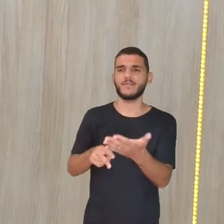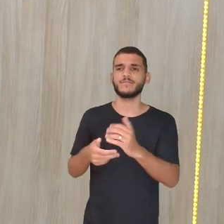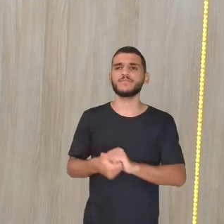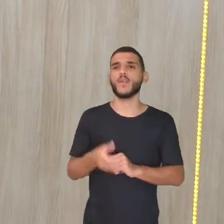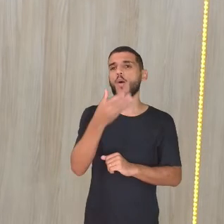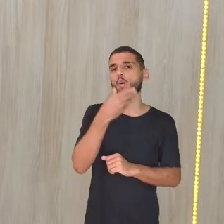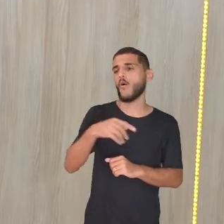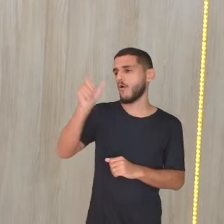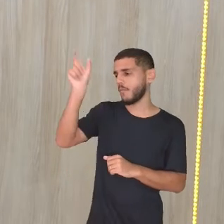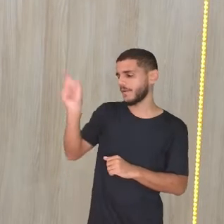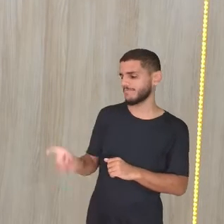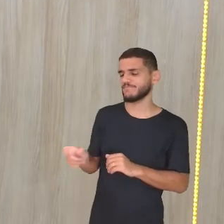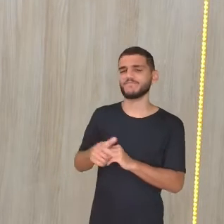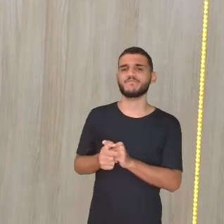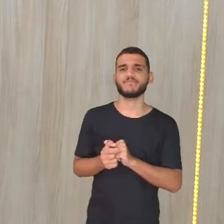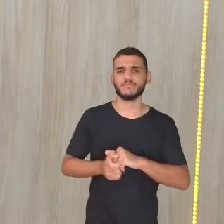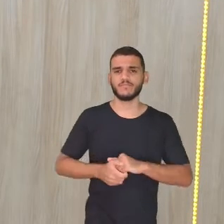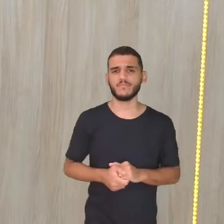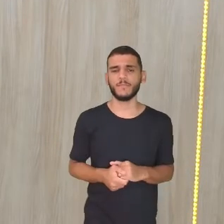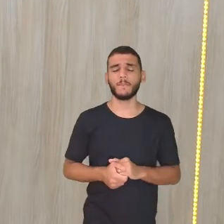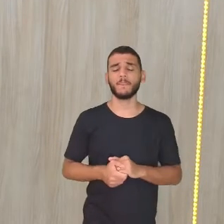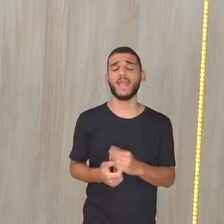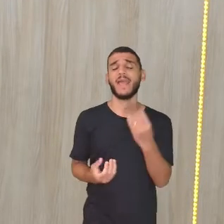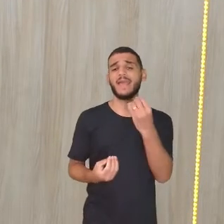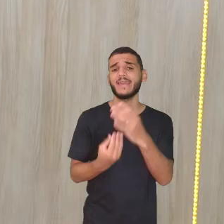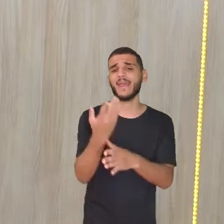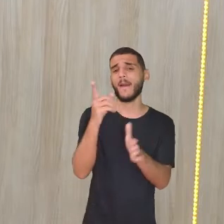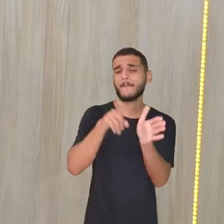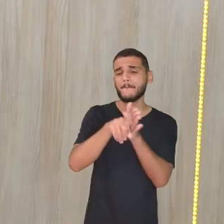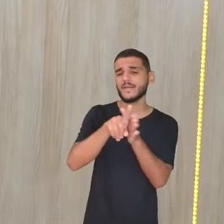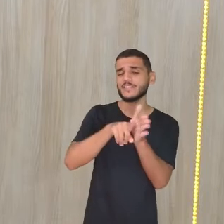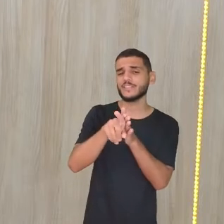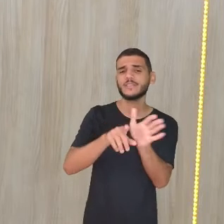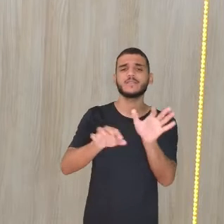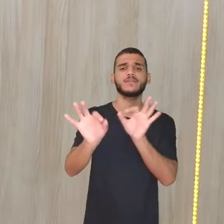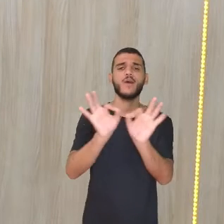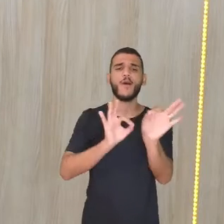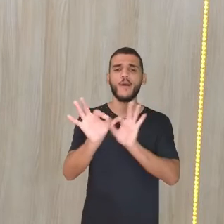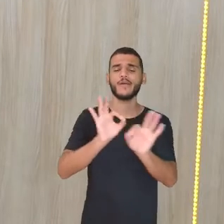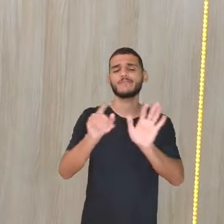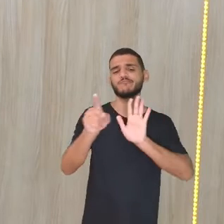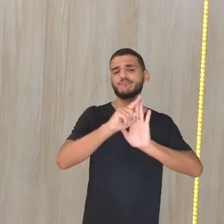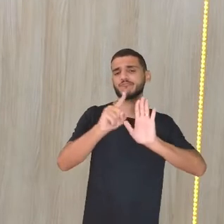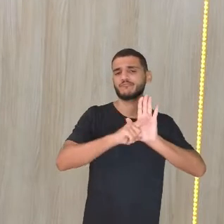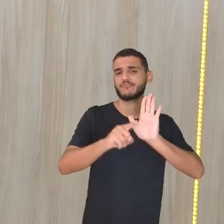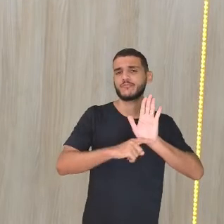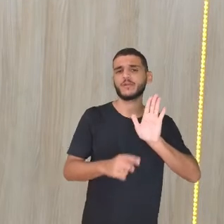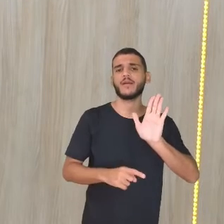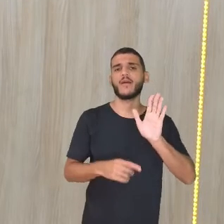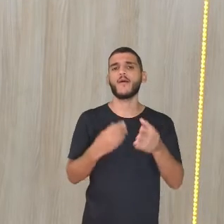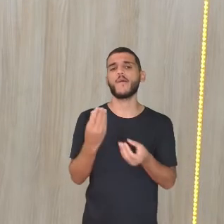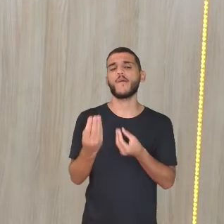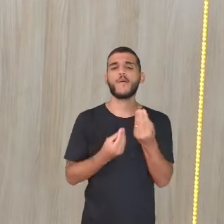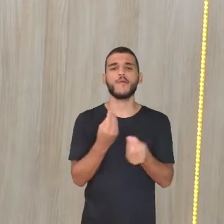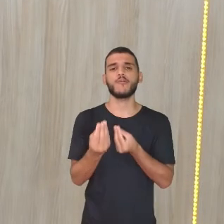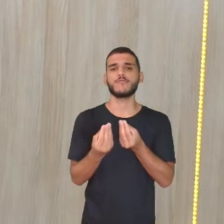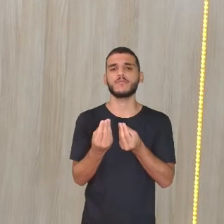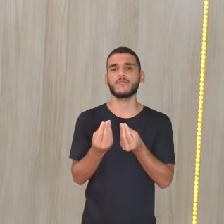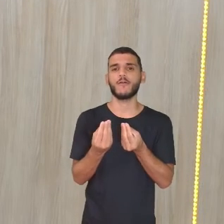ele faz essa pesquisa e prepara o seu material, não é? Tentando, com esta visão